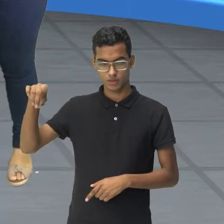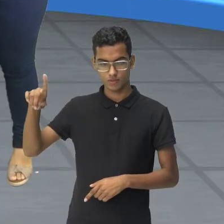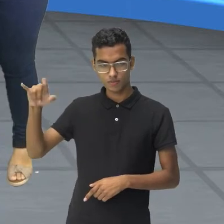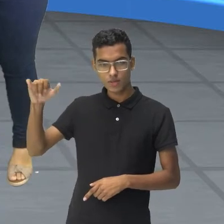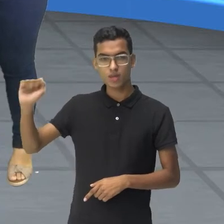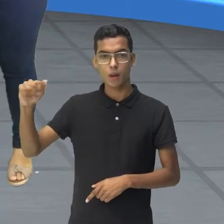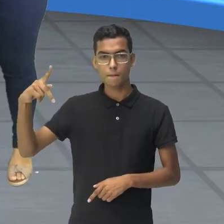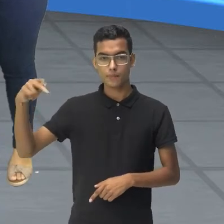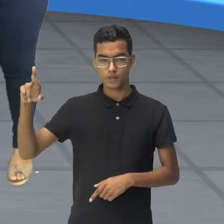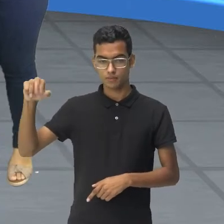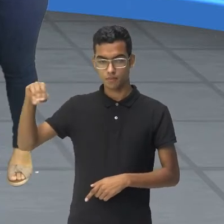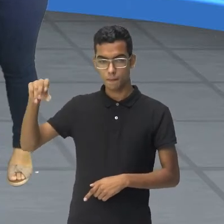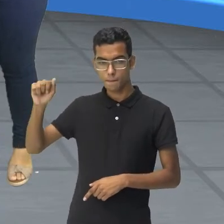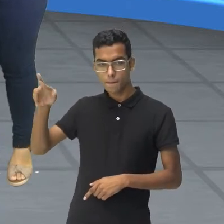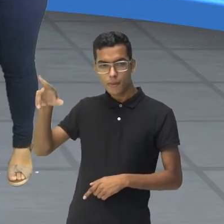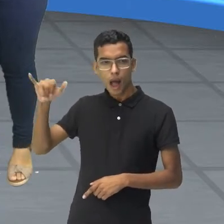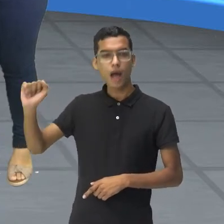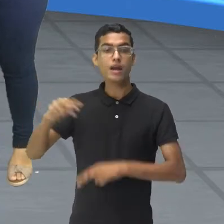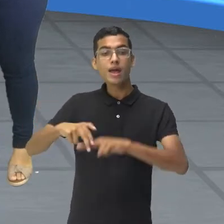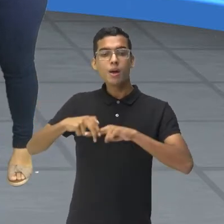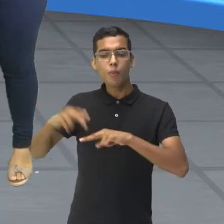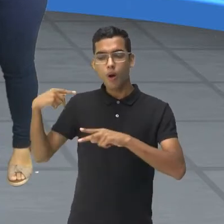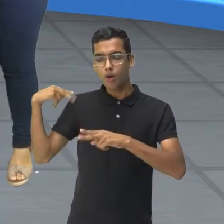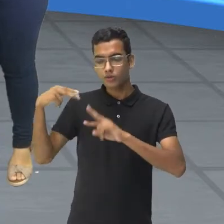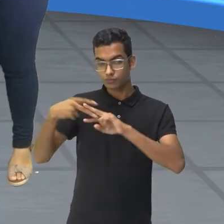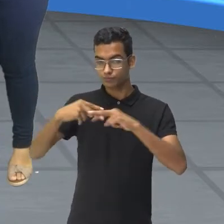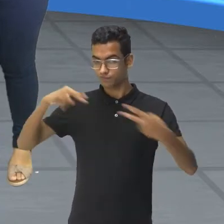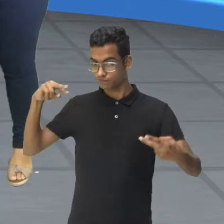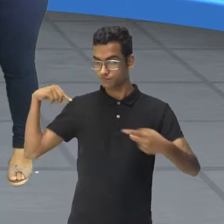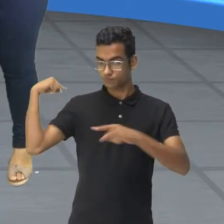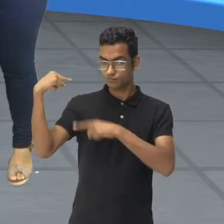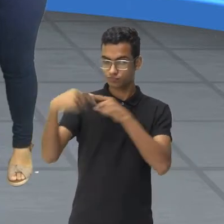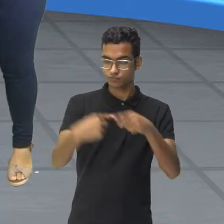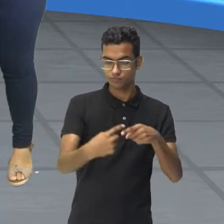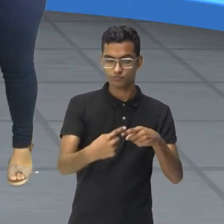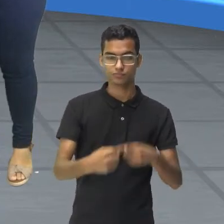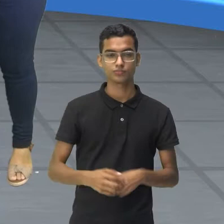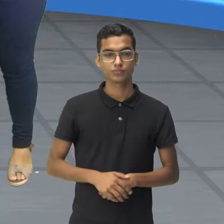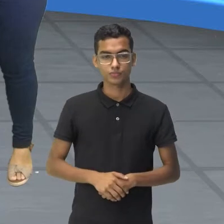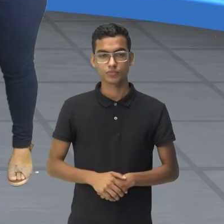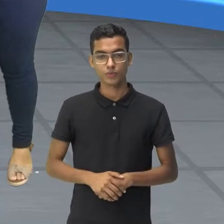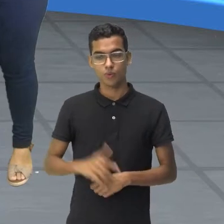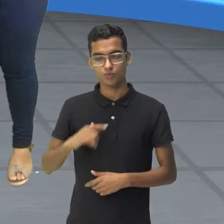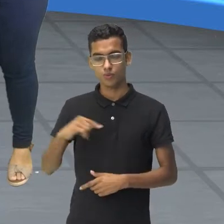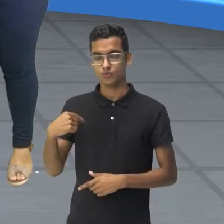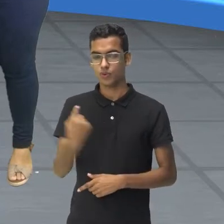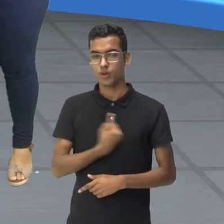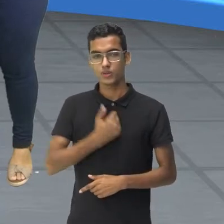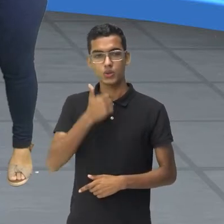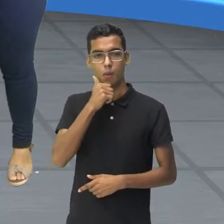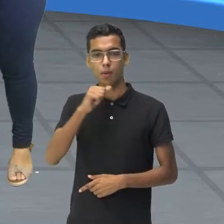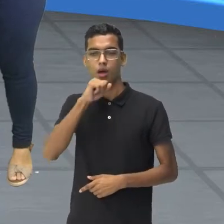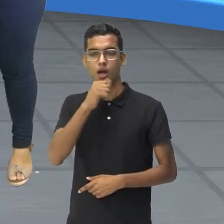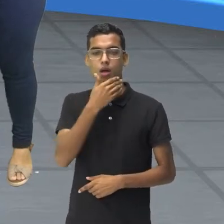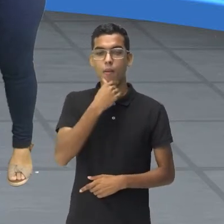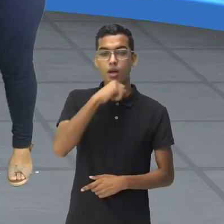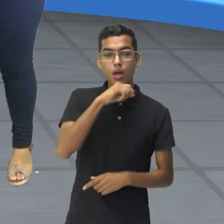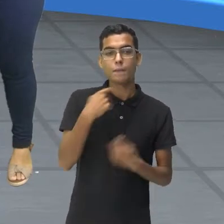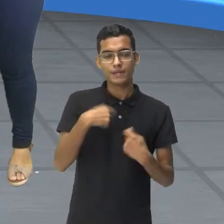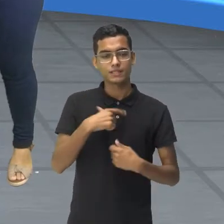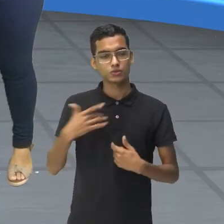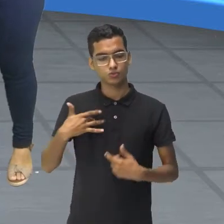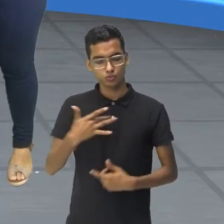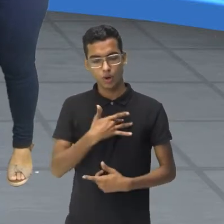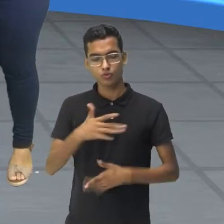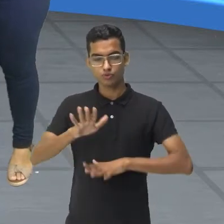genética, né? Por isso que os nossos pais, eles têm que cuidar da saúde deles, né? Para que os filhos venham saudáveis